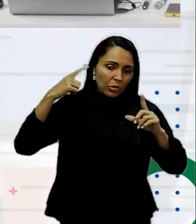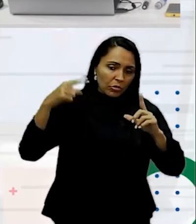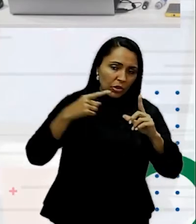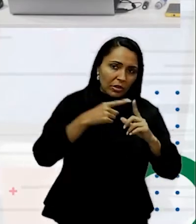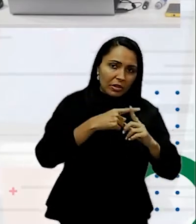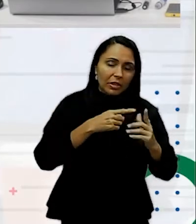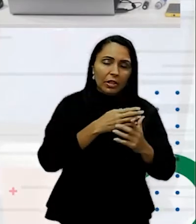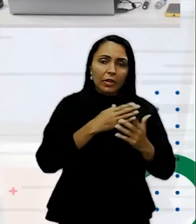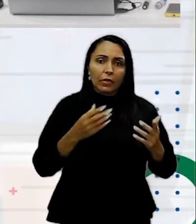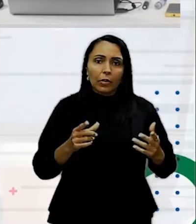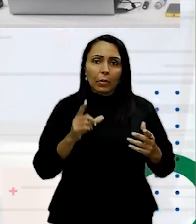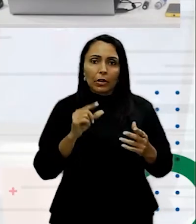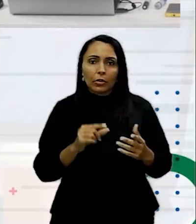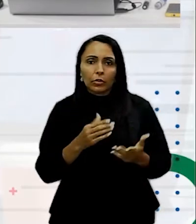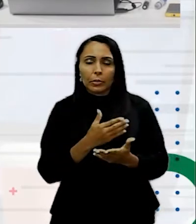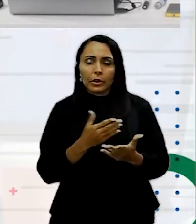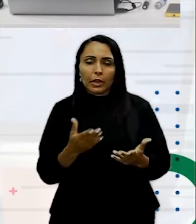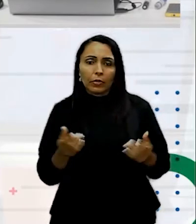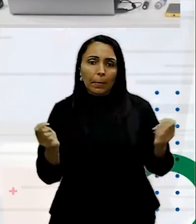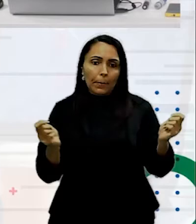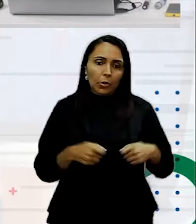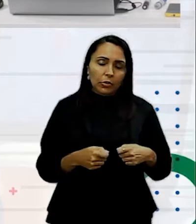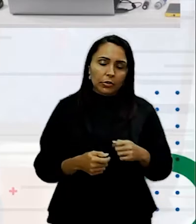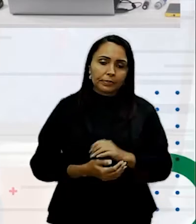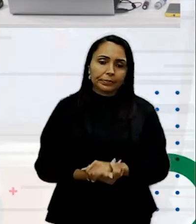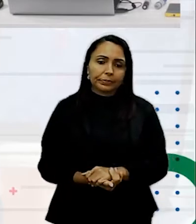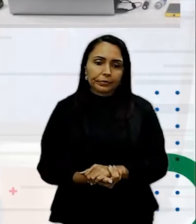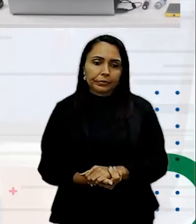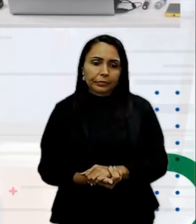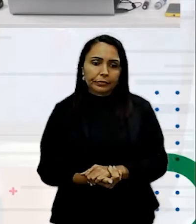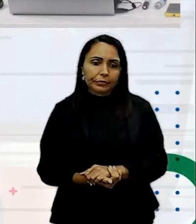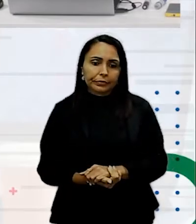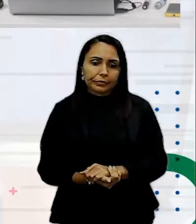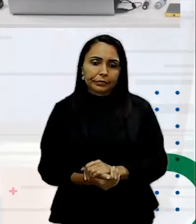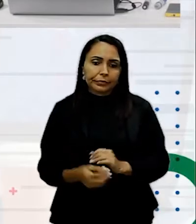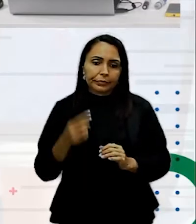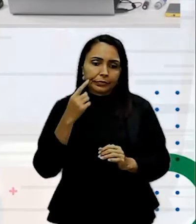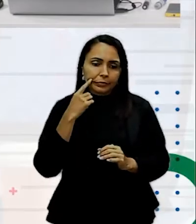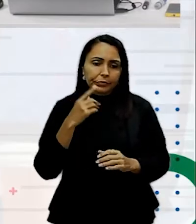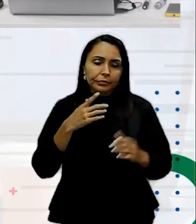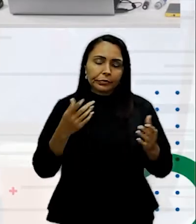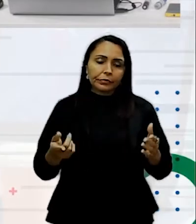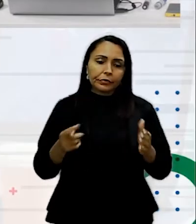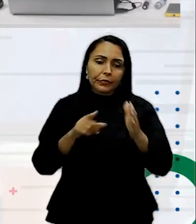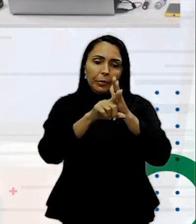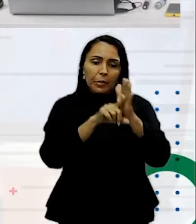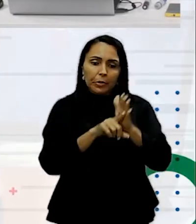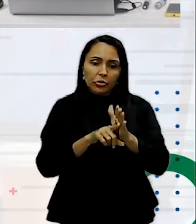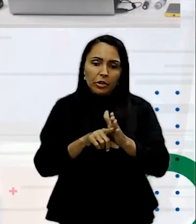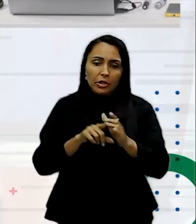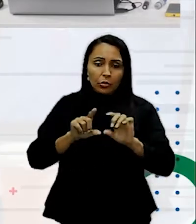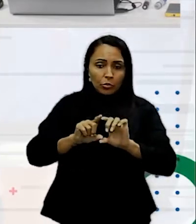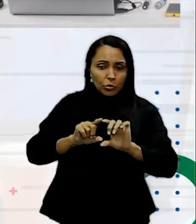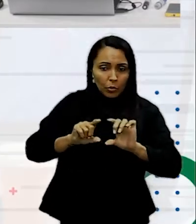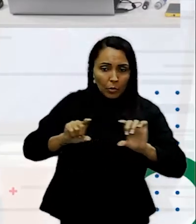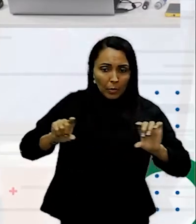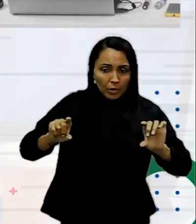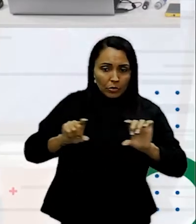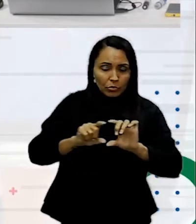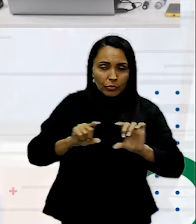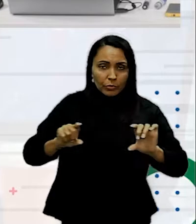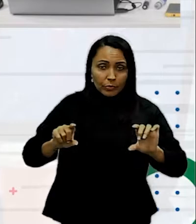número de cliques possível. Então, se eu coloco a minha barra de pesquisas logo no começo, na minha home,